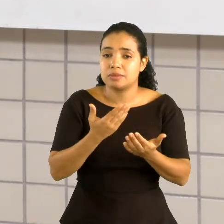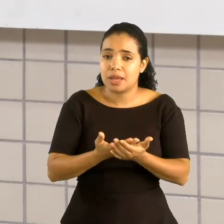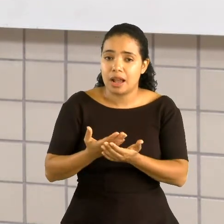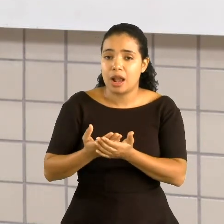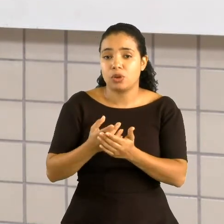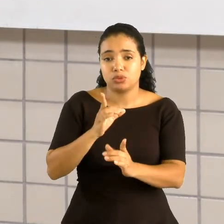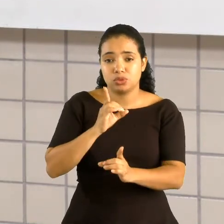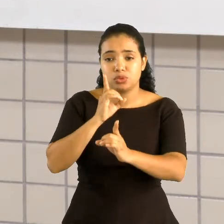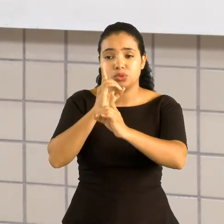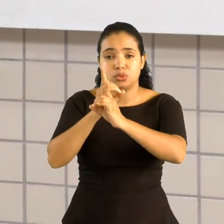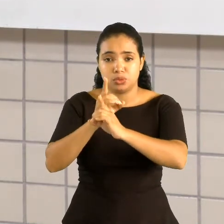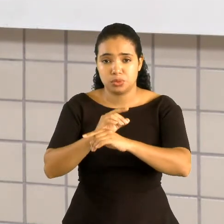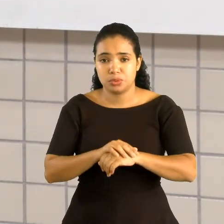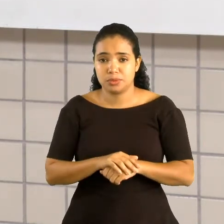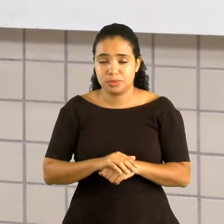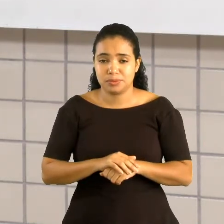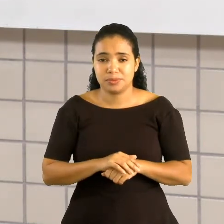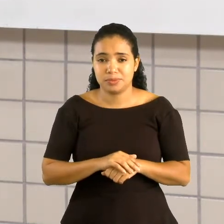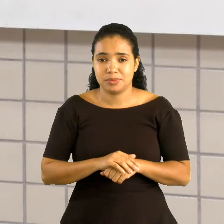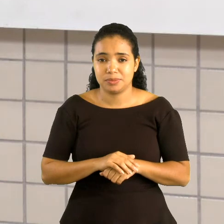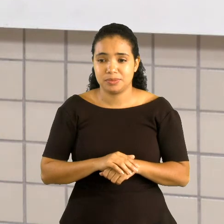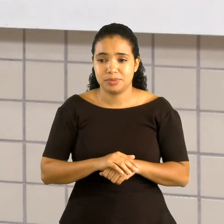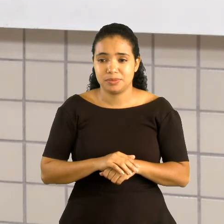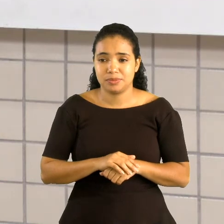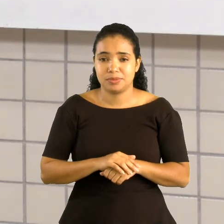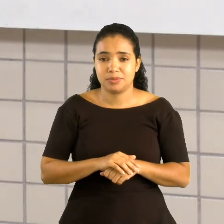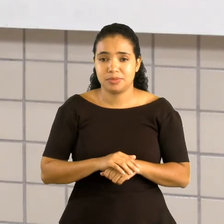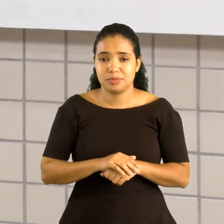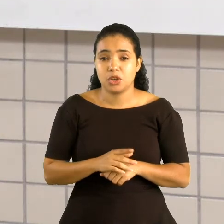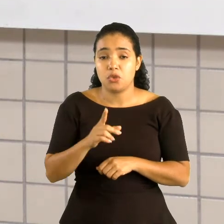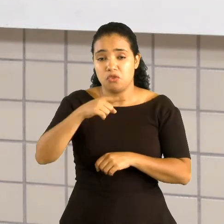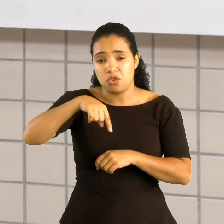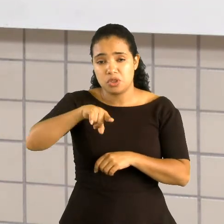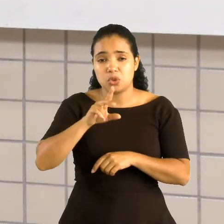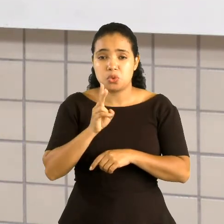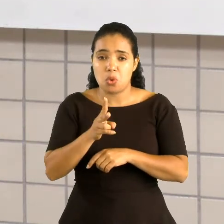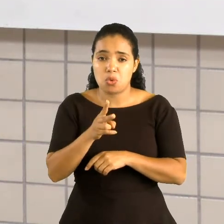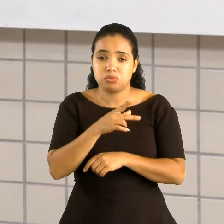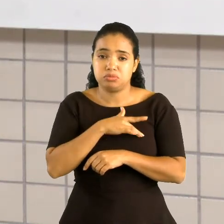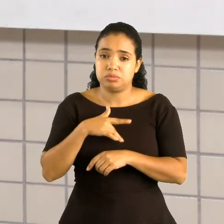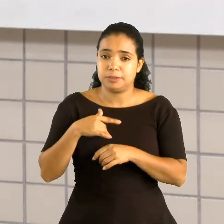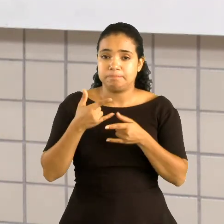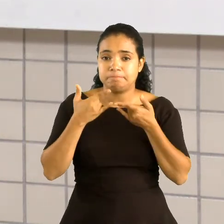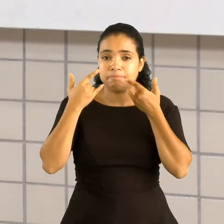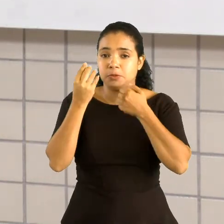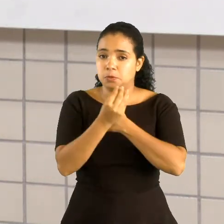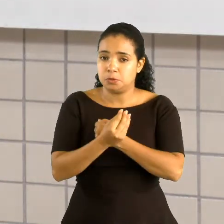órgãos dos sentidos e tudo mais. Tá? Continue se protegendo e a gente se vê na próxima aula.